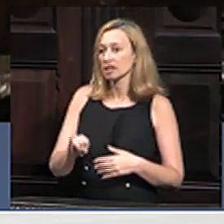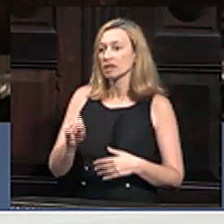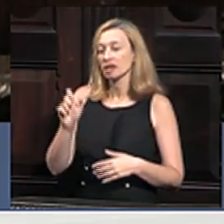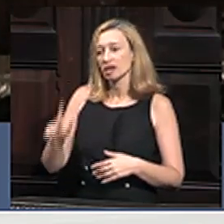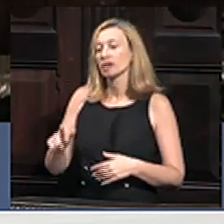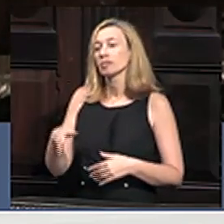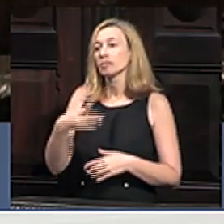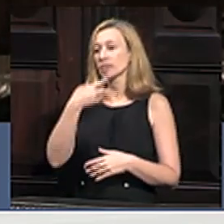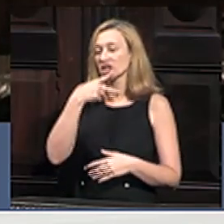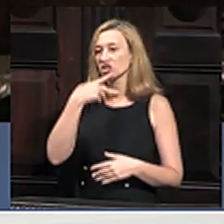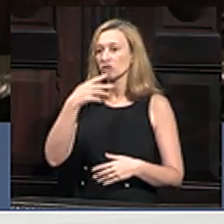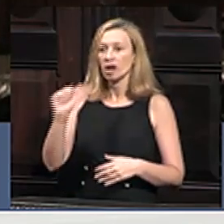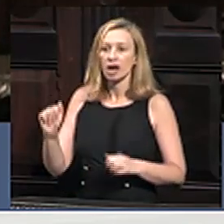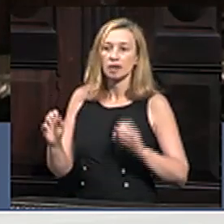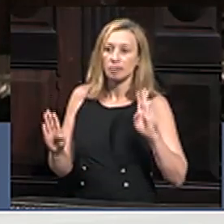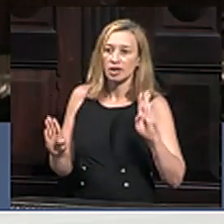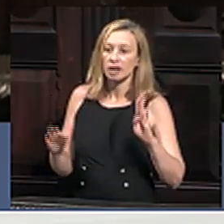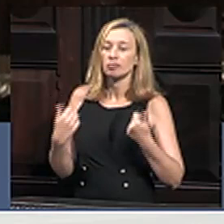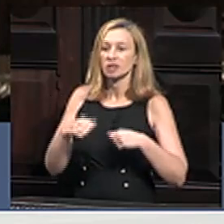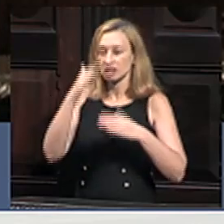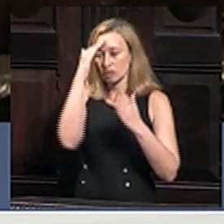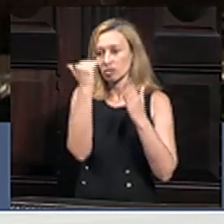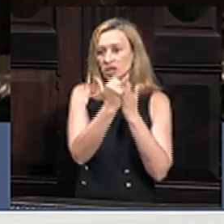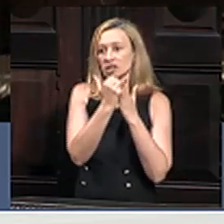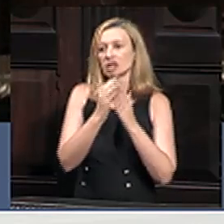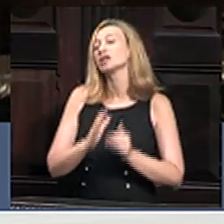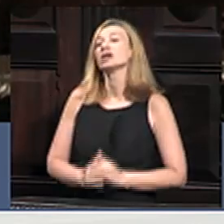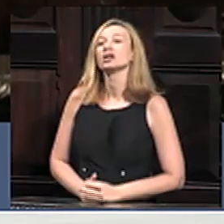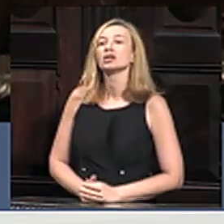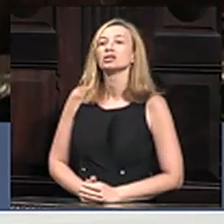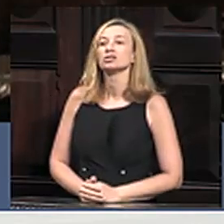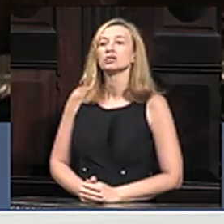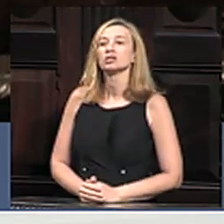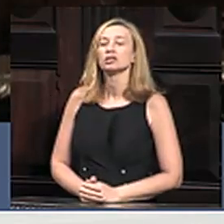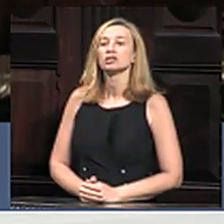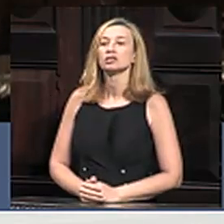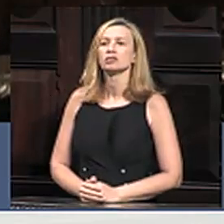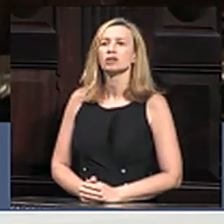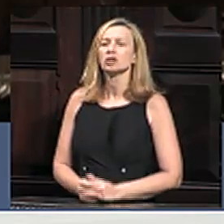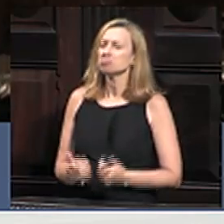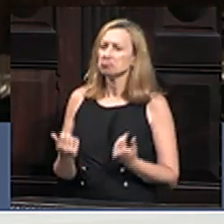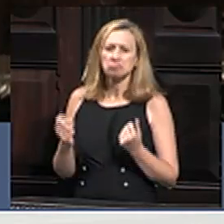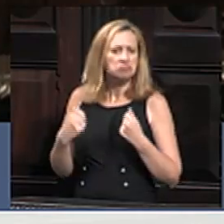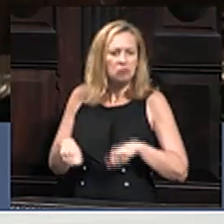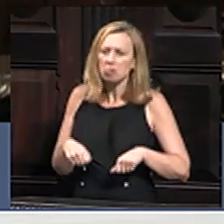se desmoralizando. Não pode perseverar nesse caminho,